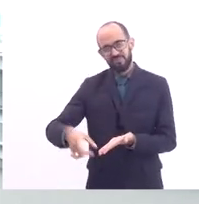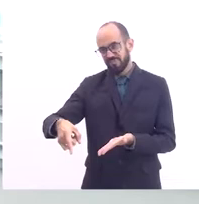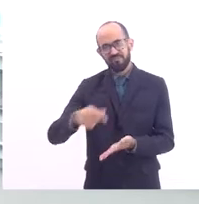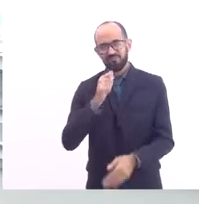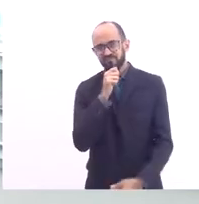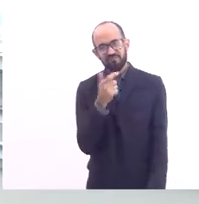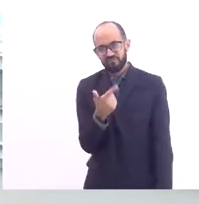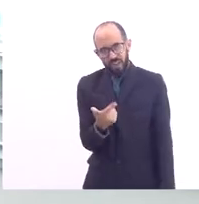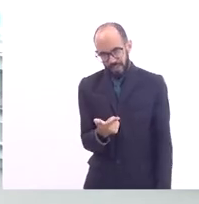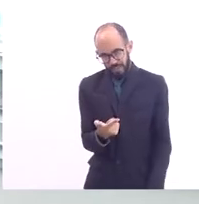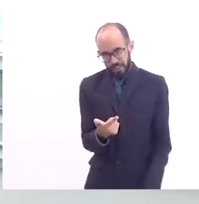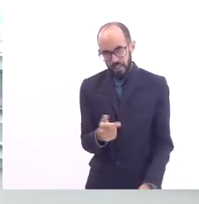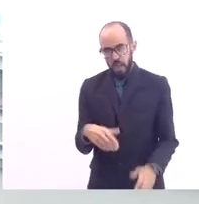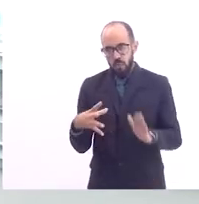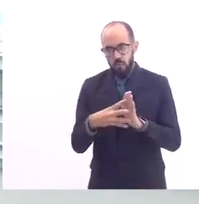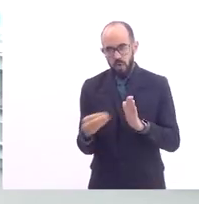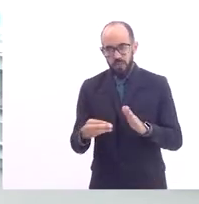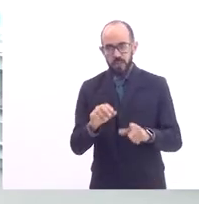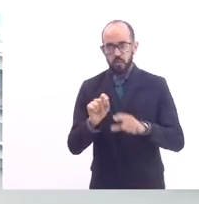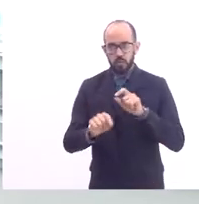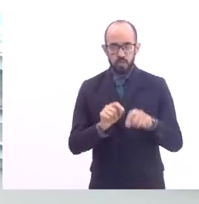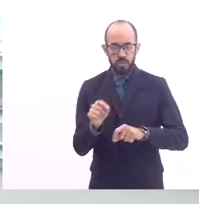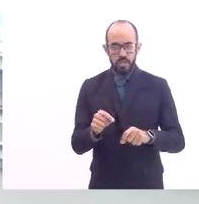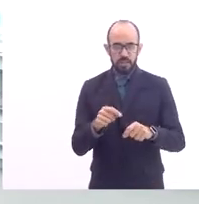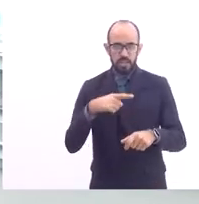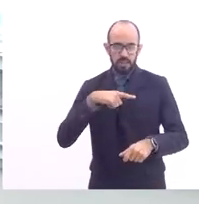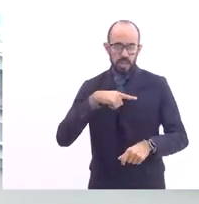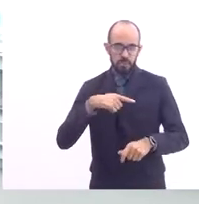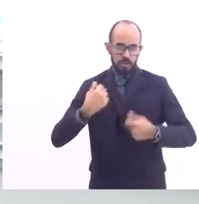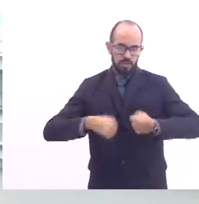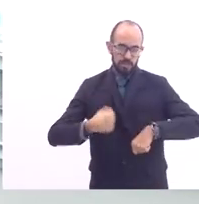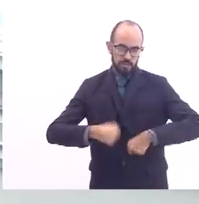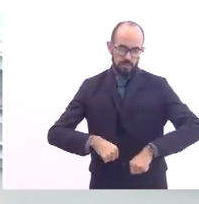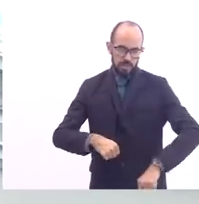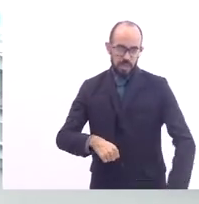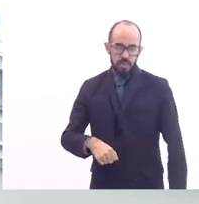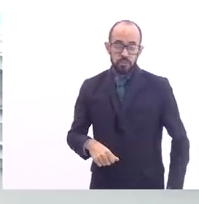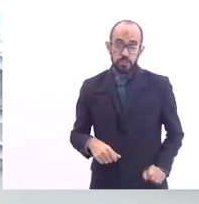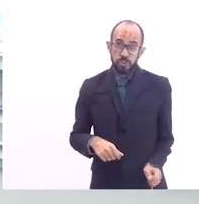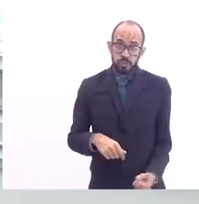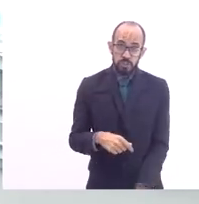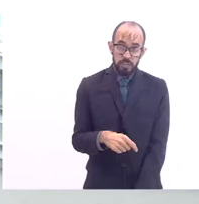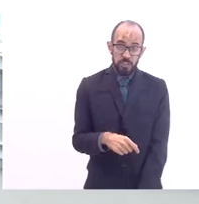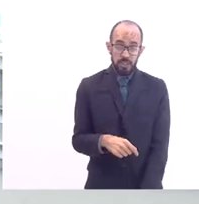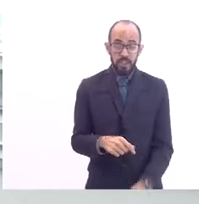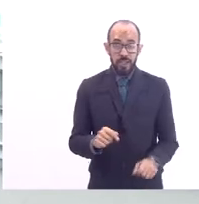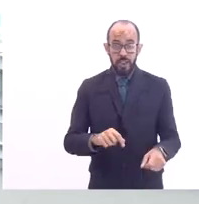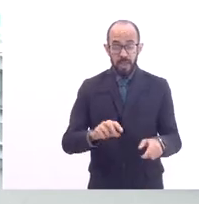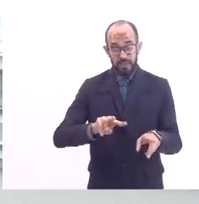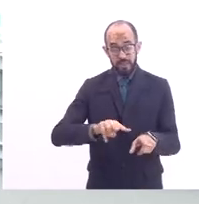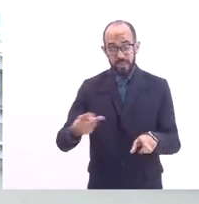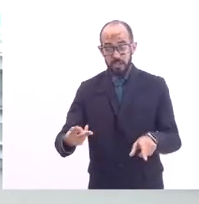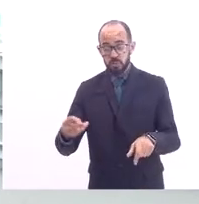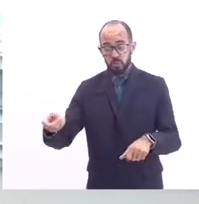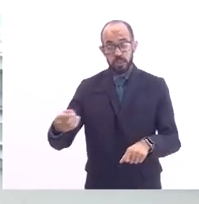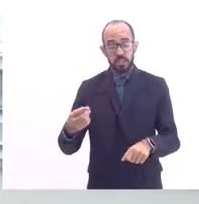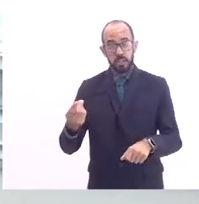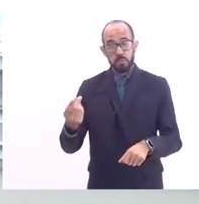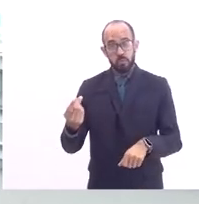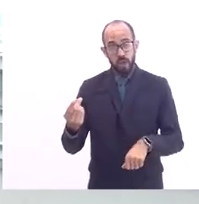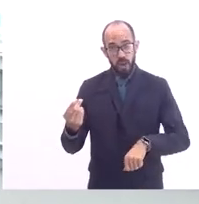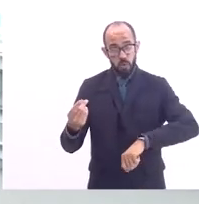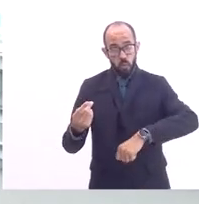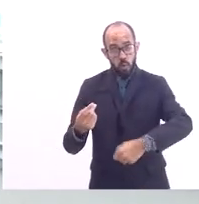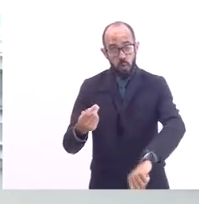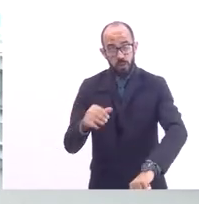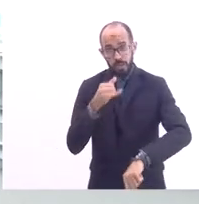um modelo que se coloca uma demanda, e essa demanda, de alguma maneira, ela é repassada à tarifa quando é feito o investimento, o que faz que você